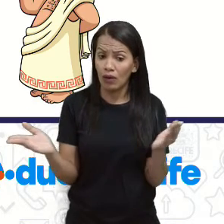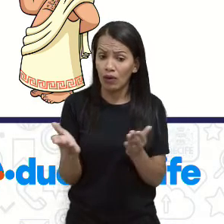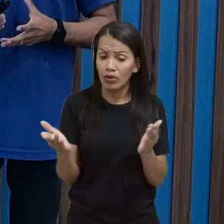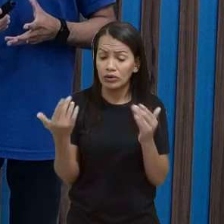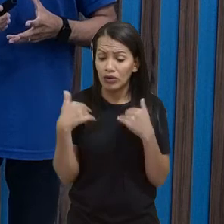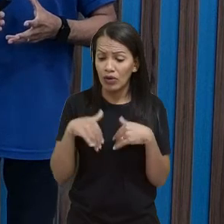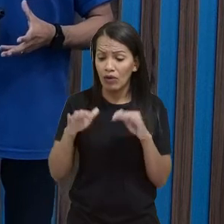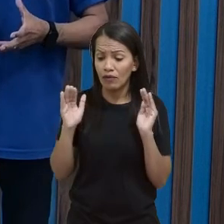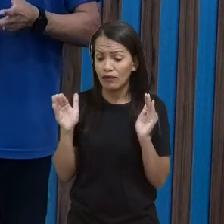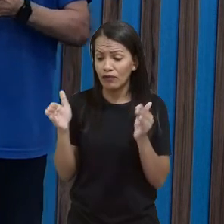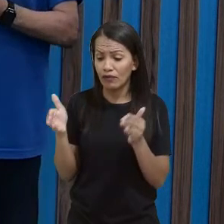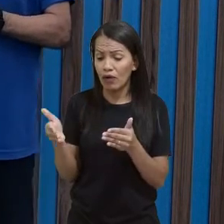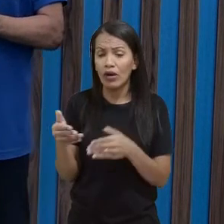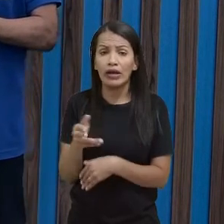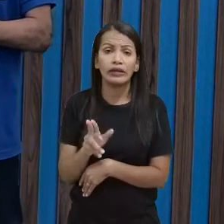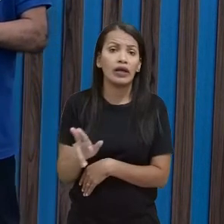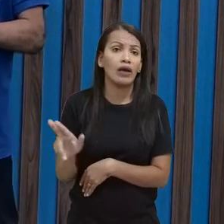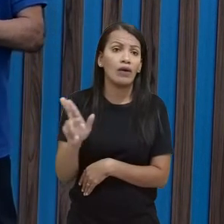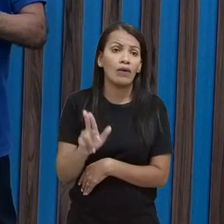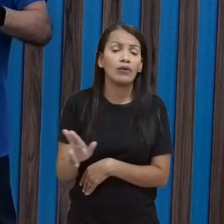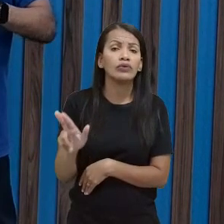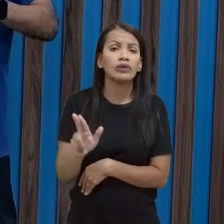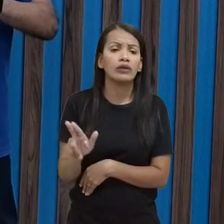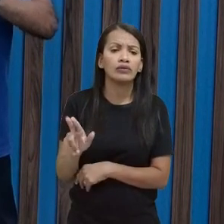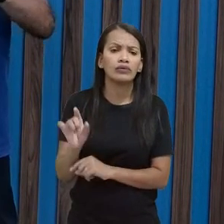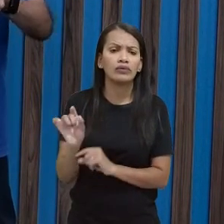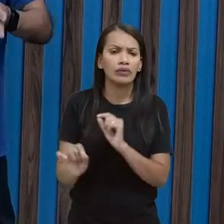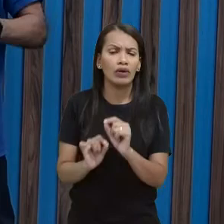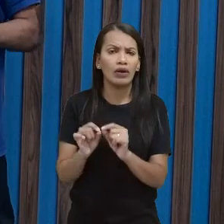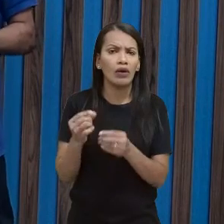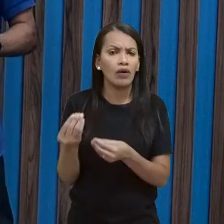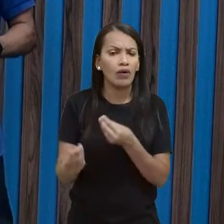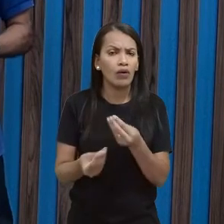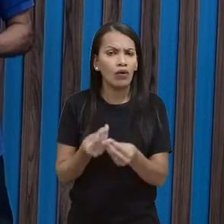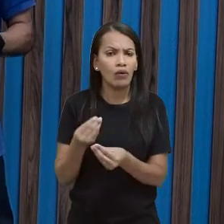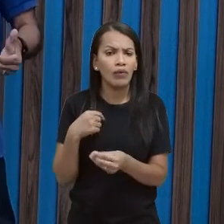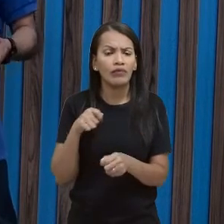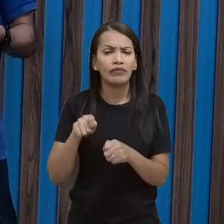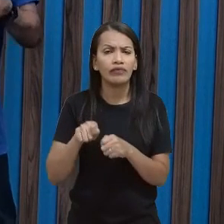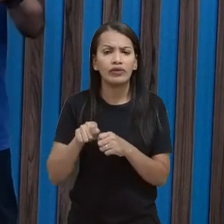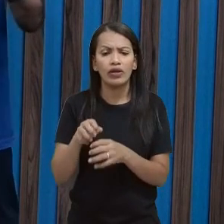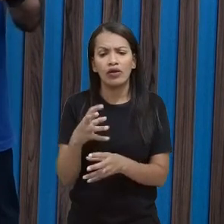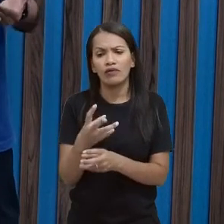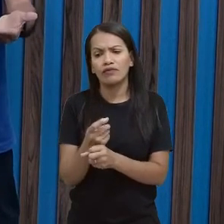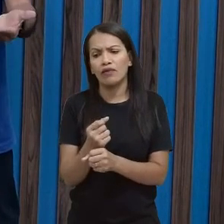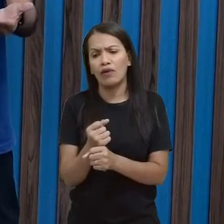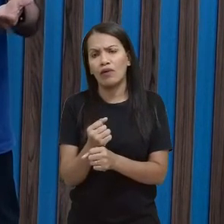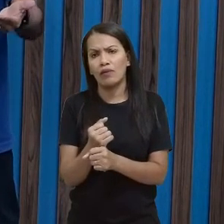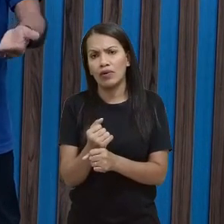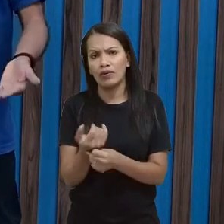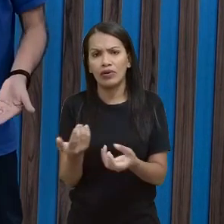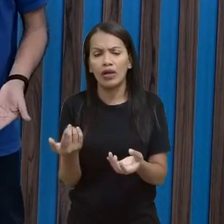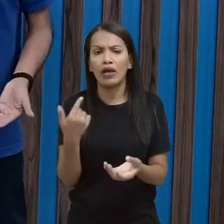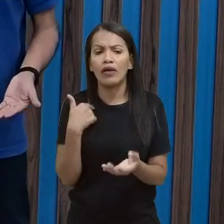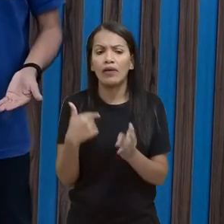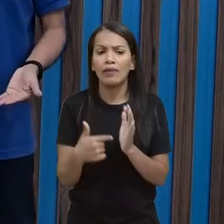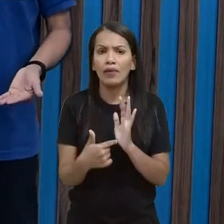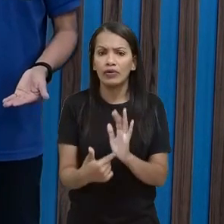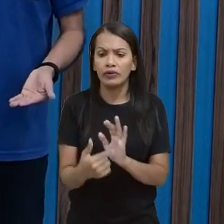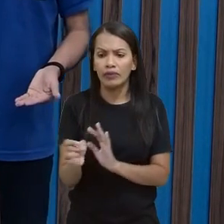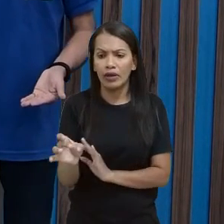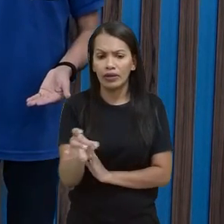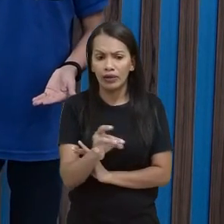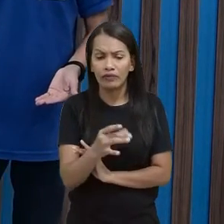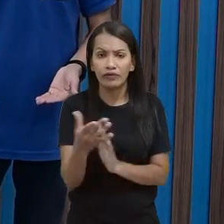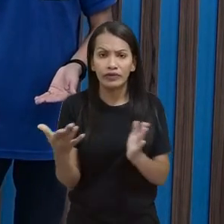um pouquinho mais na utilização deles em relação a como é que eu vou montar essas fórmulas, e que fórmulas são essas que a gente vai apresentar para cada um de